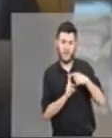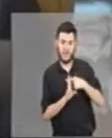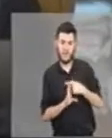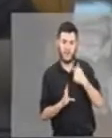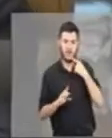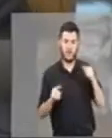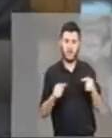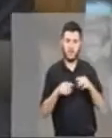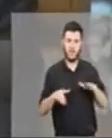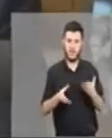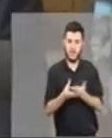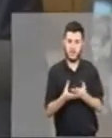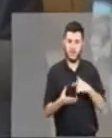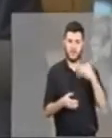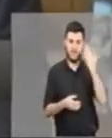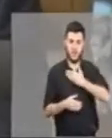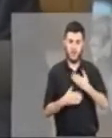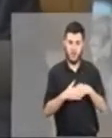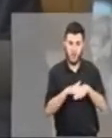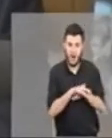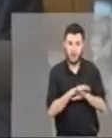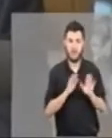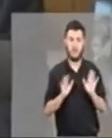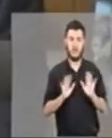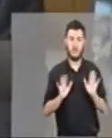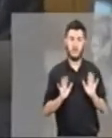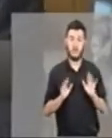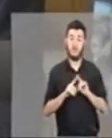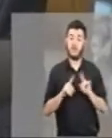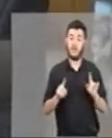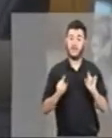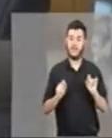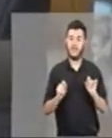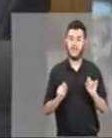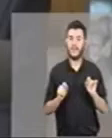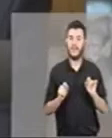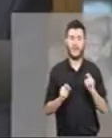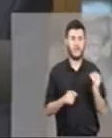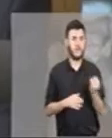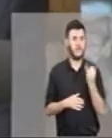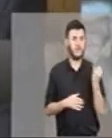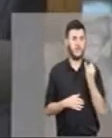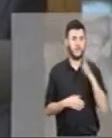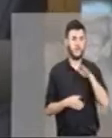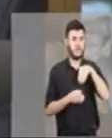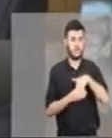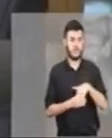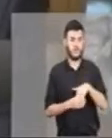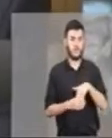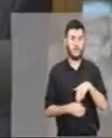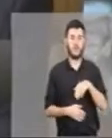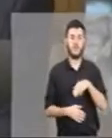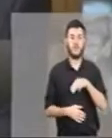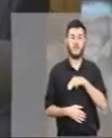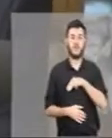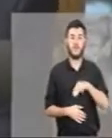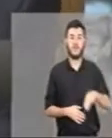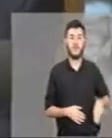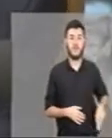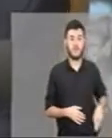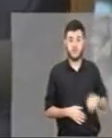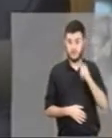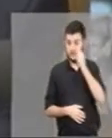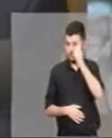prova. Daí uma passagem que me parece muito importante do voto do eminente ministro Alexandre de Moraes,